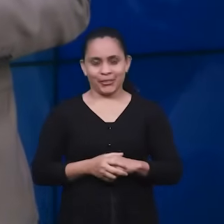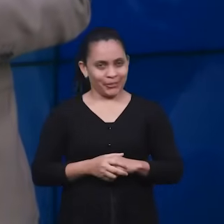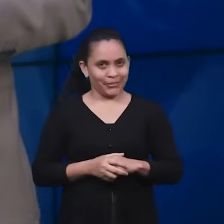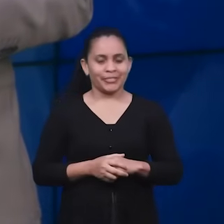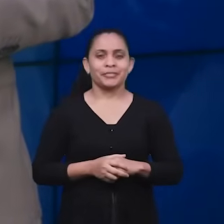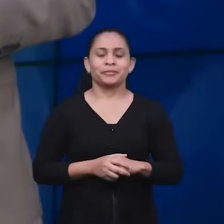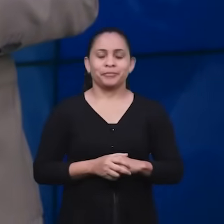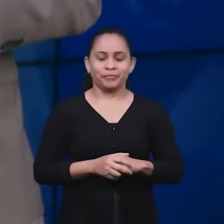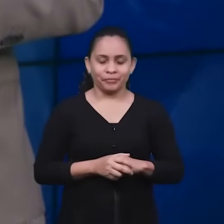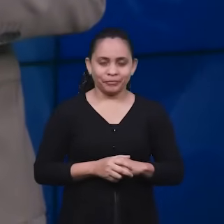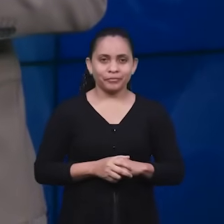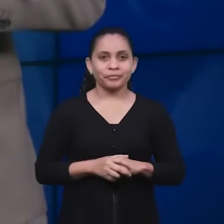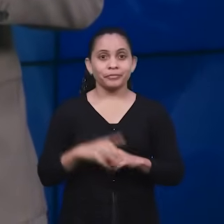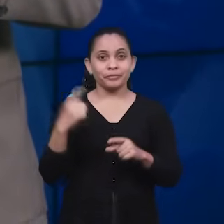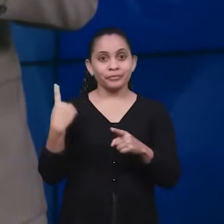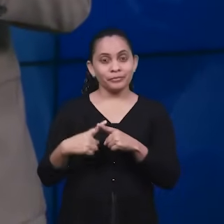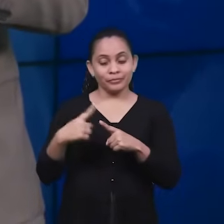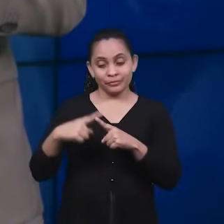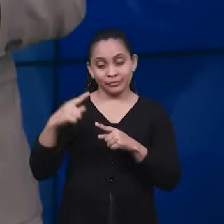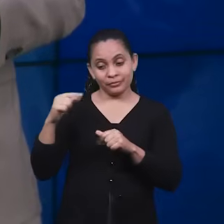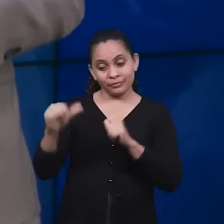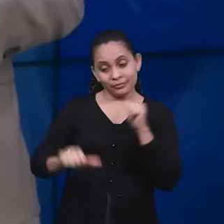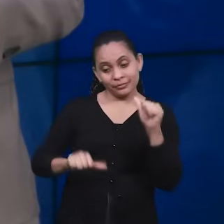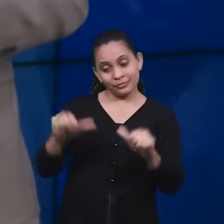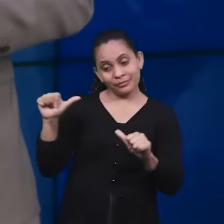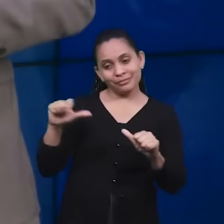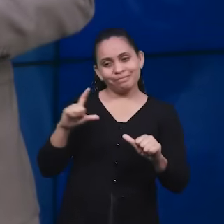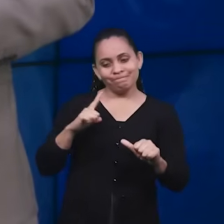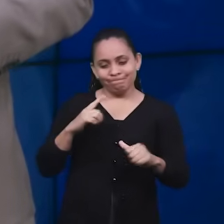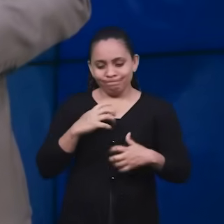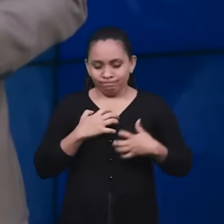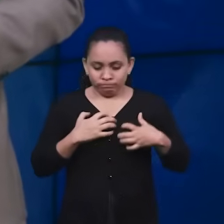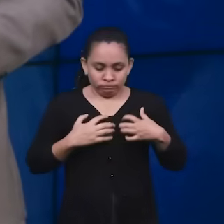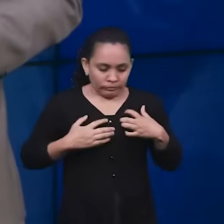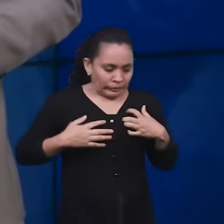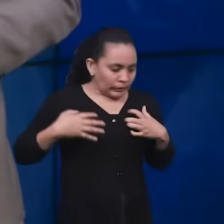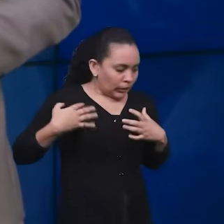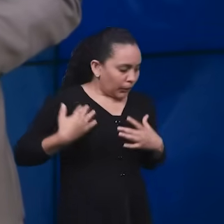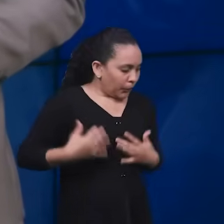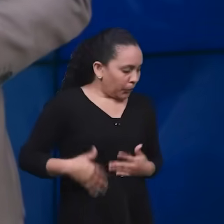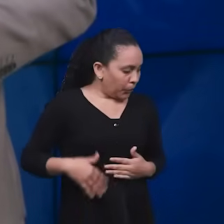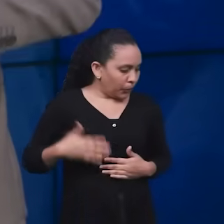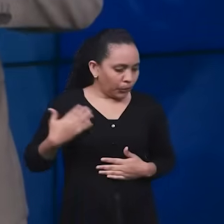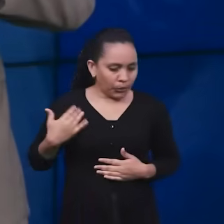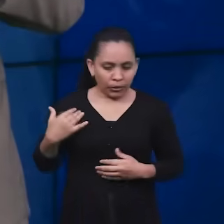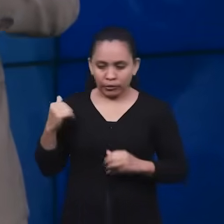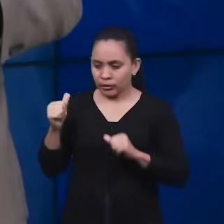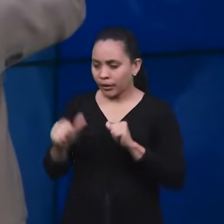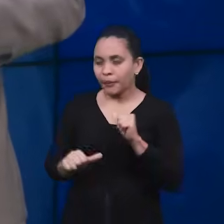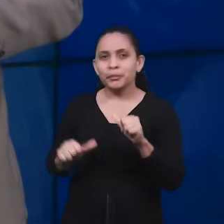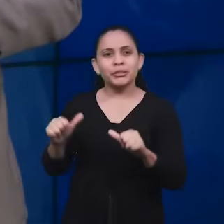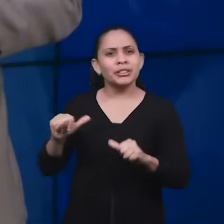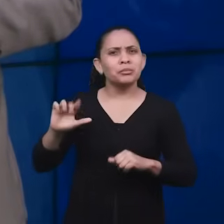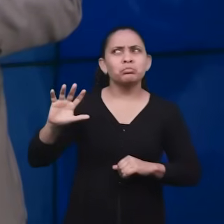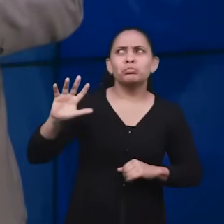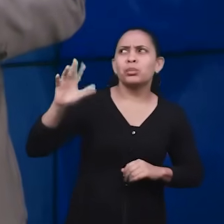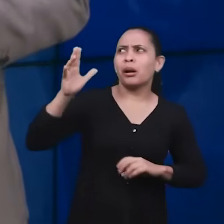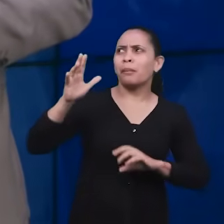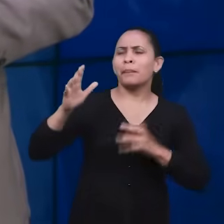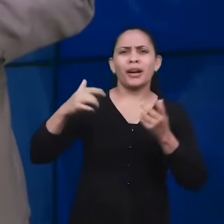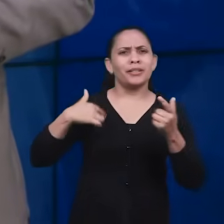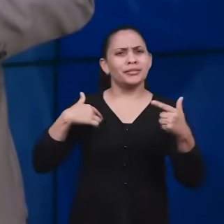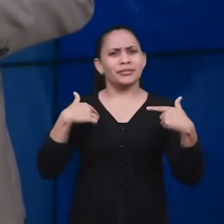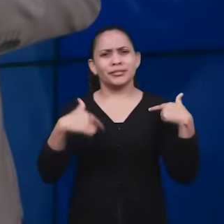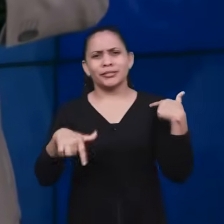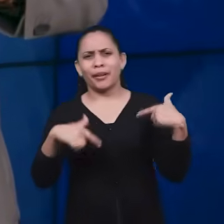sombra, porque mudança gera insegurança. As mudanças da vida,